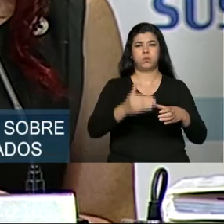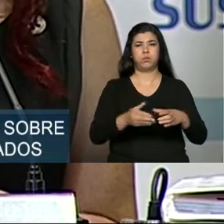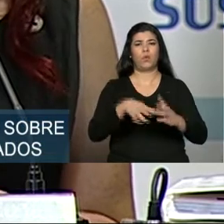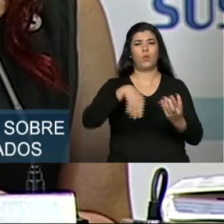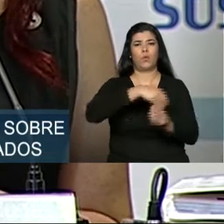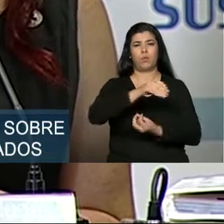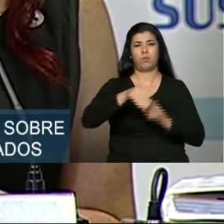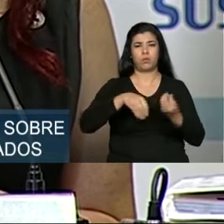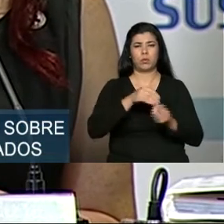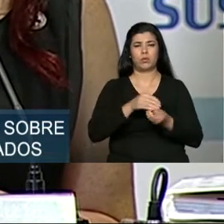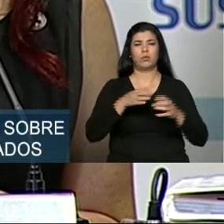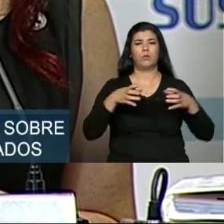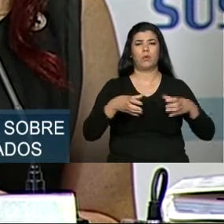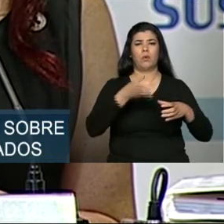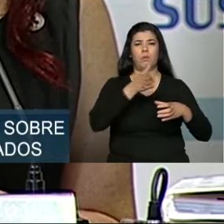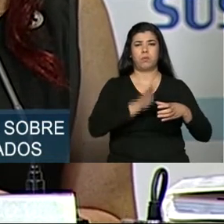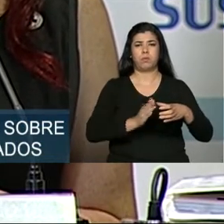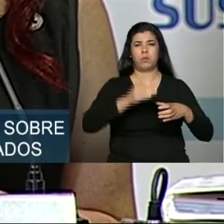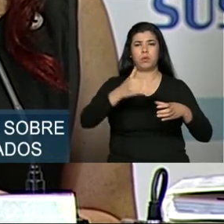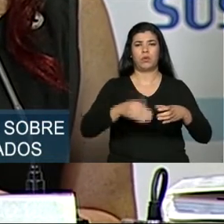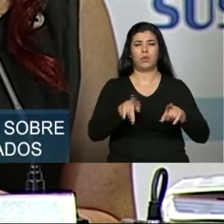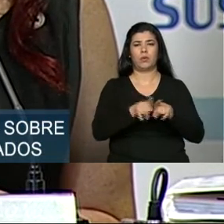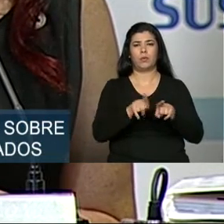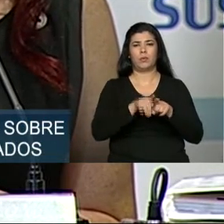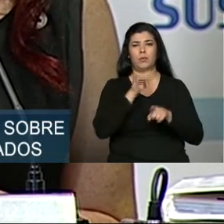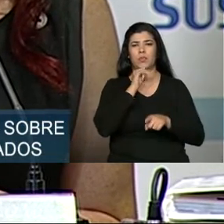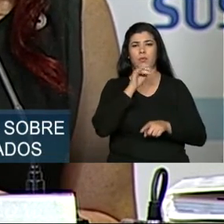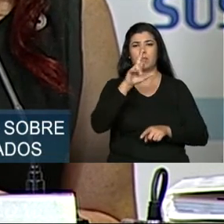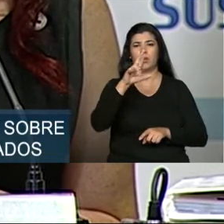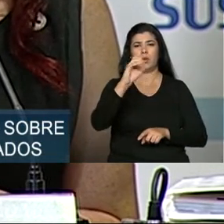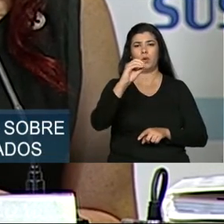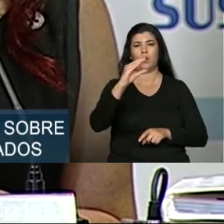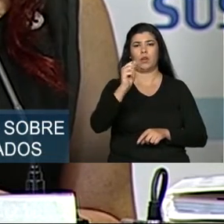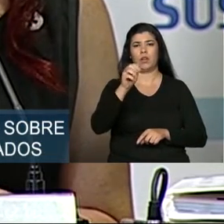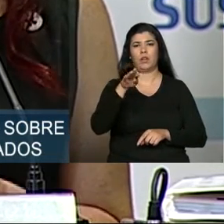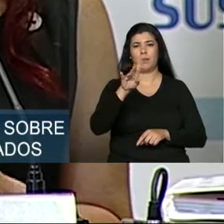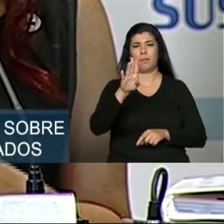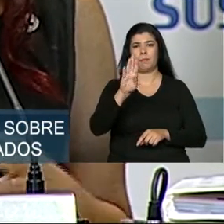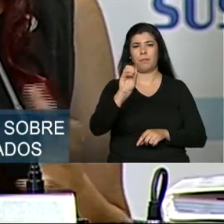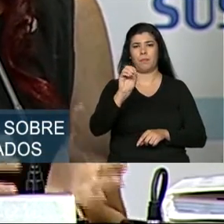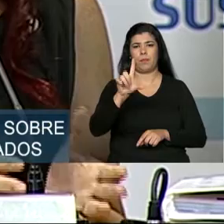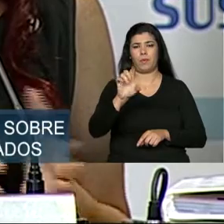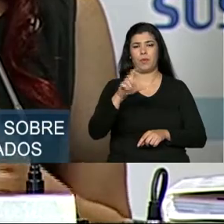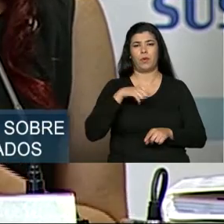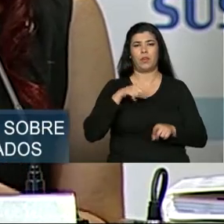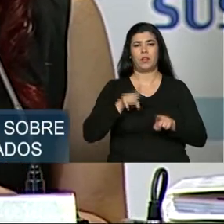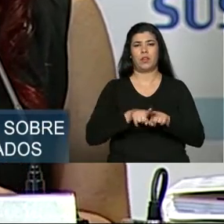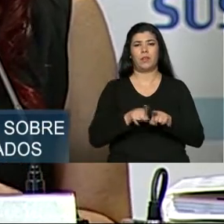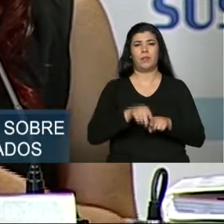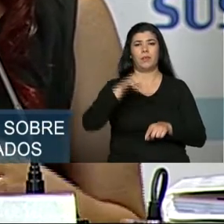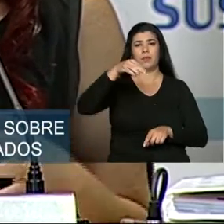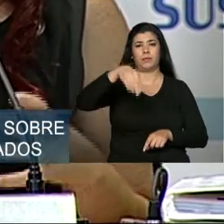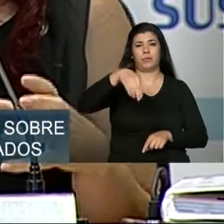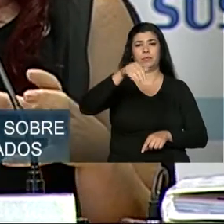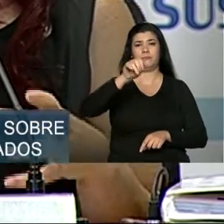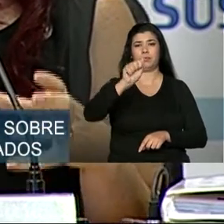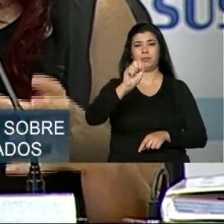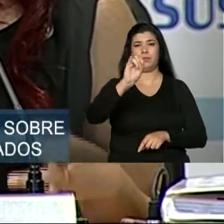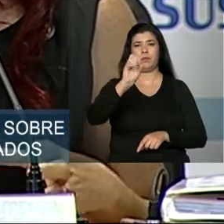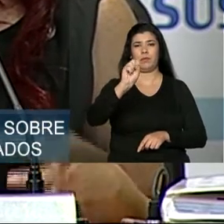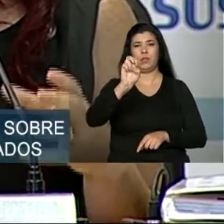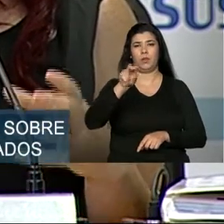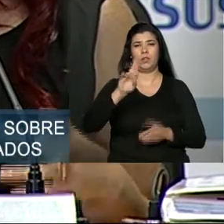de bolo, incluindo rocambole, maionese e biscoitos salgados e doces. Então, esses são os